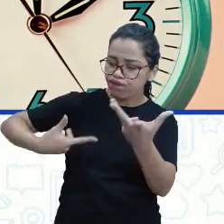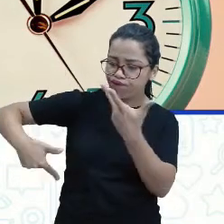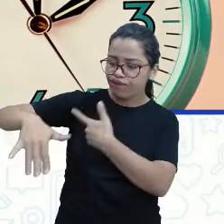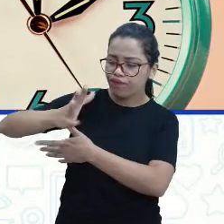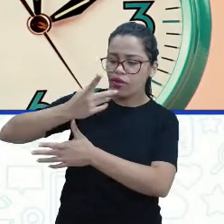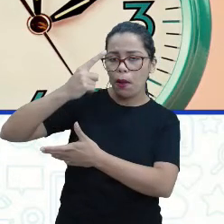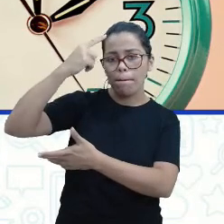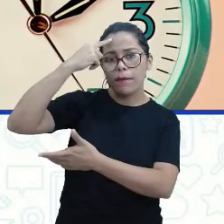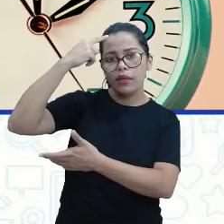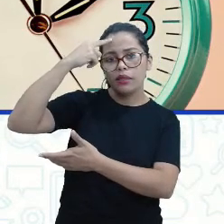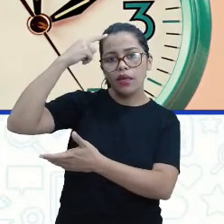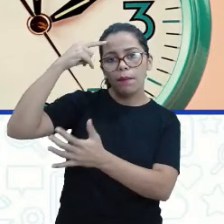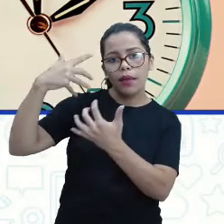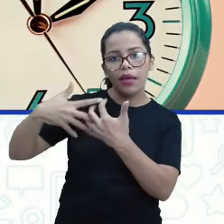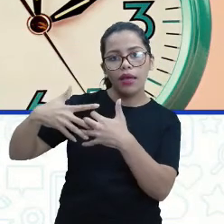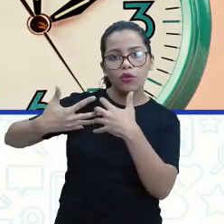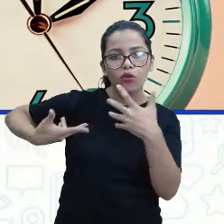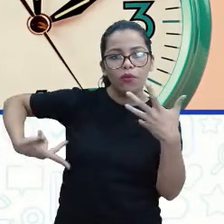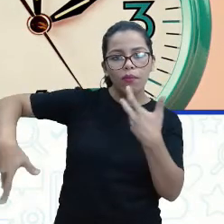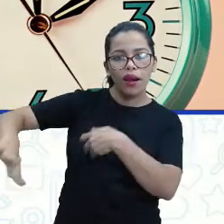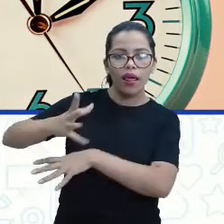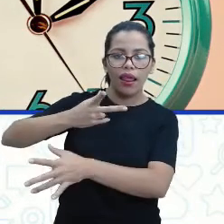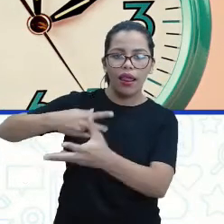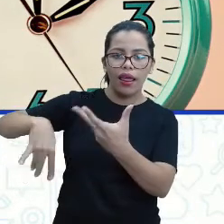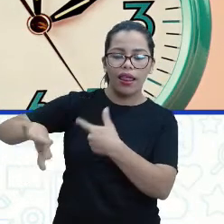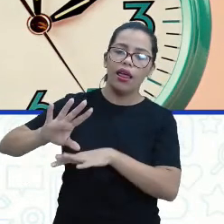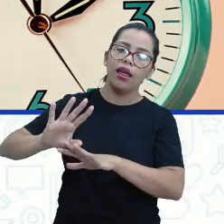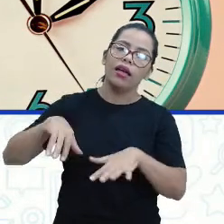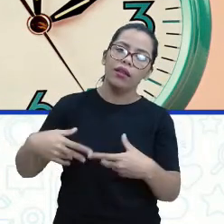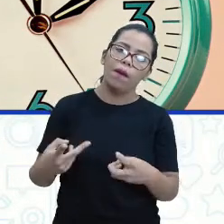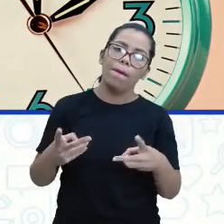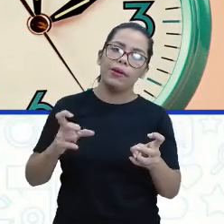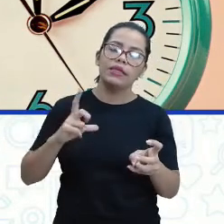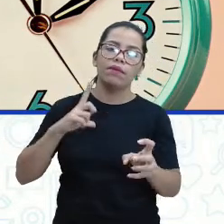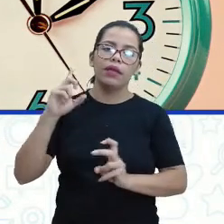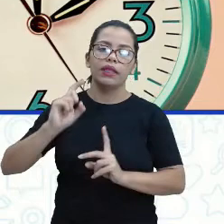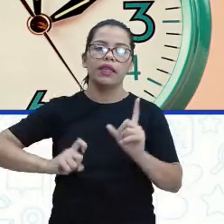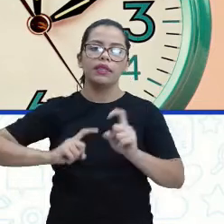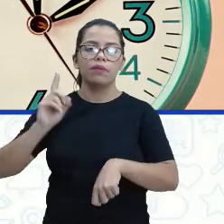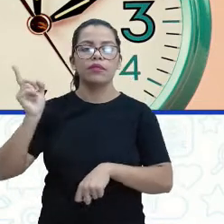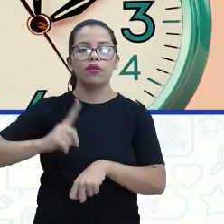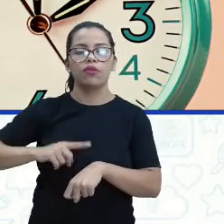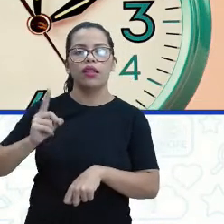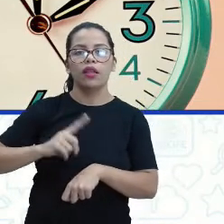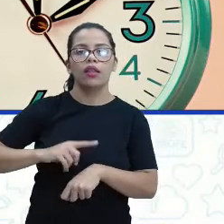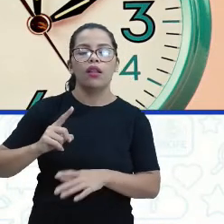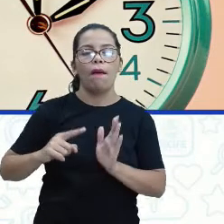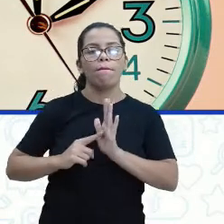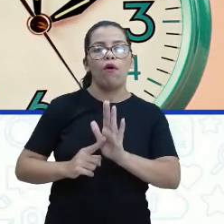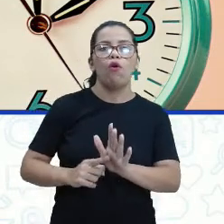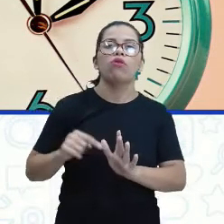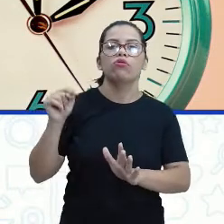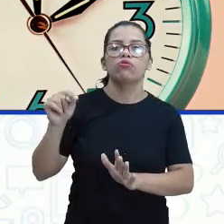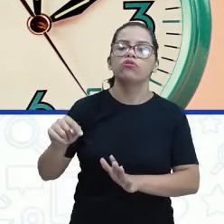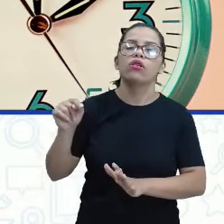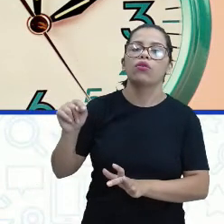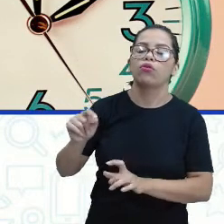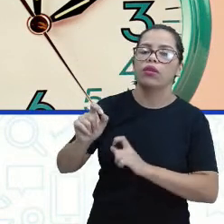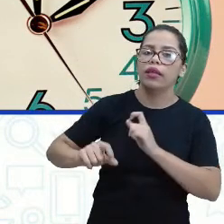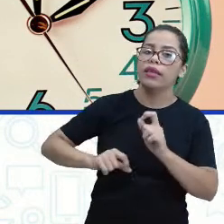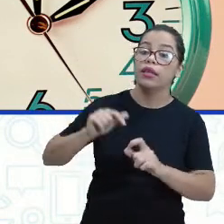pensamentos dos envolvidos na trama. Note que as expressões de tempo utilizadas indicam essa marcação.